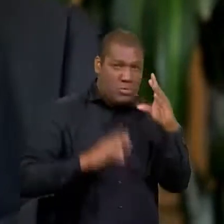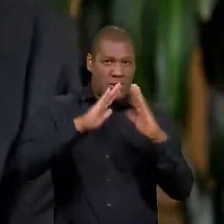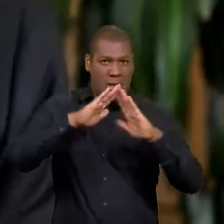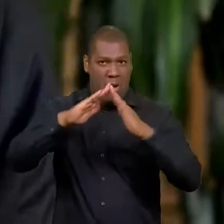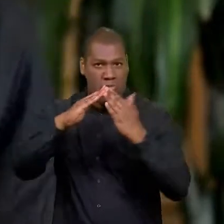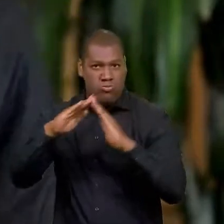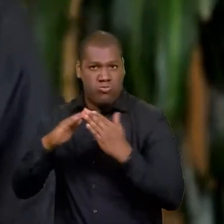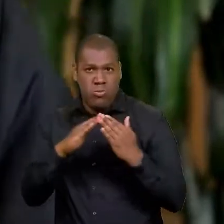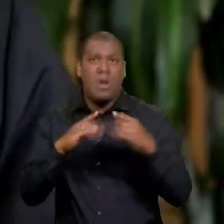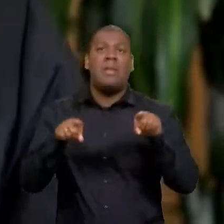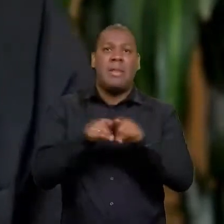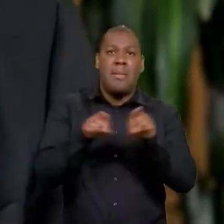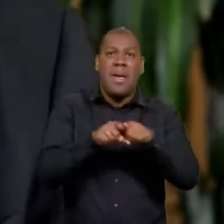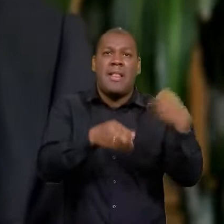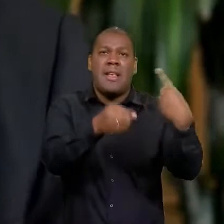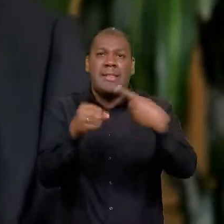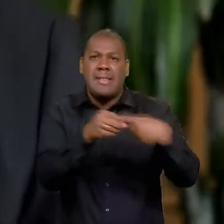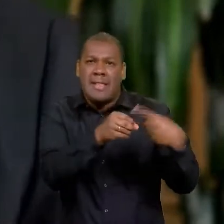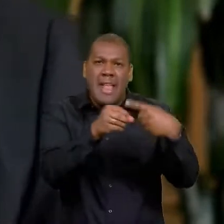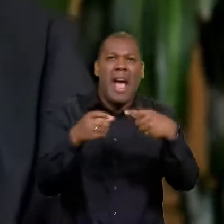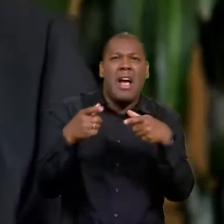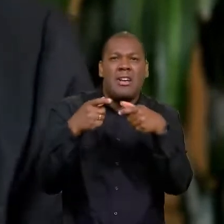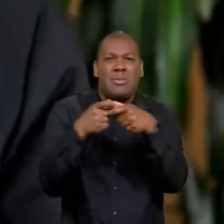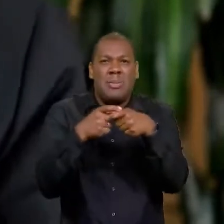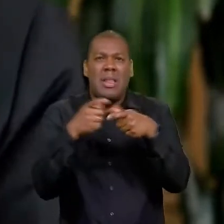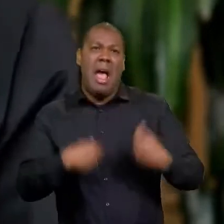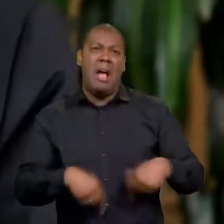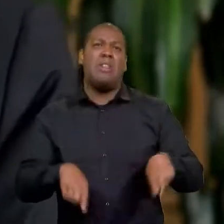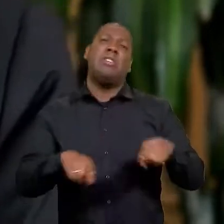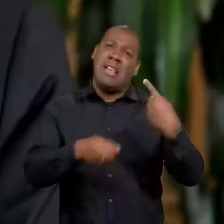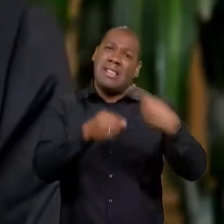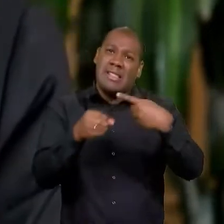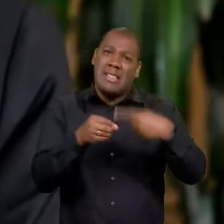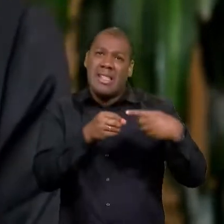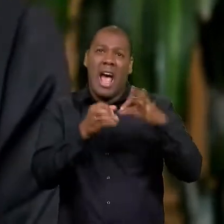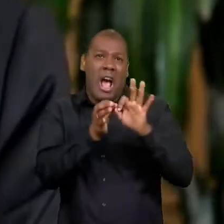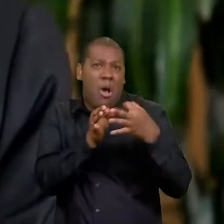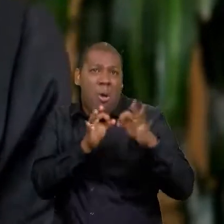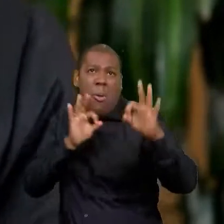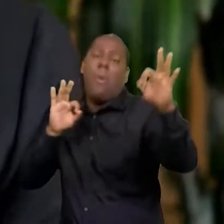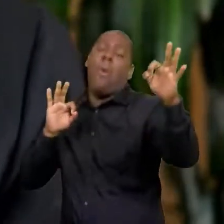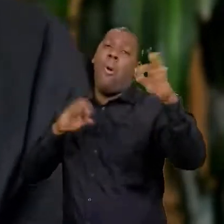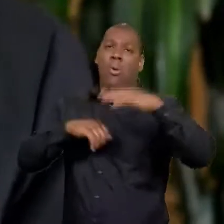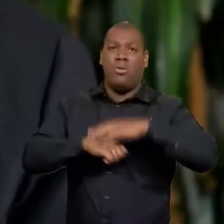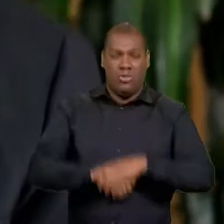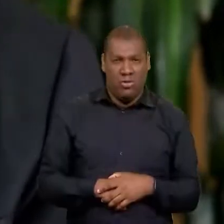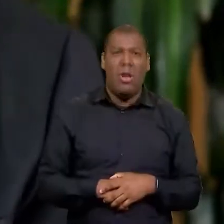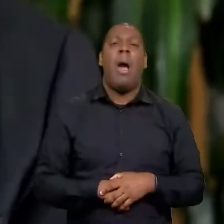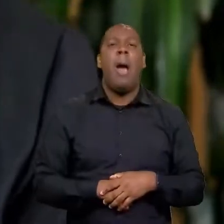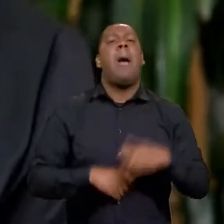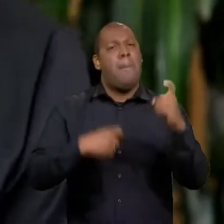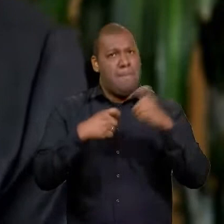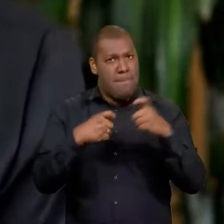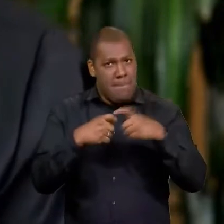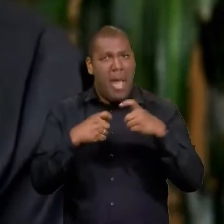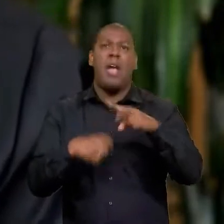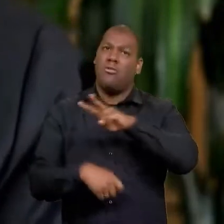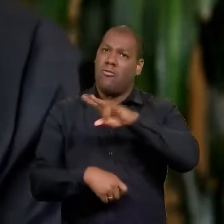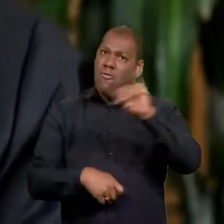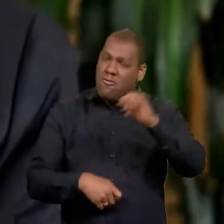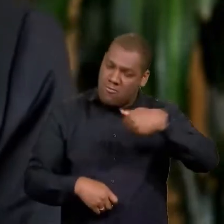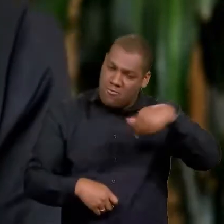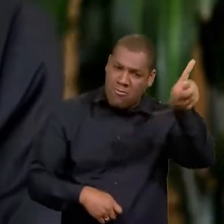mais longínqua, aonde ninguém quer ir. Esses médicos vão. Por isso que é importante a gente